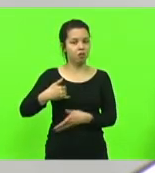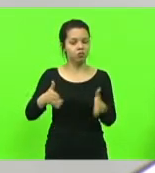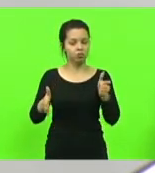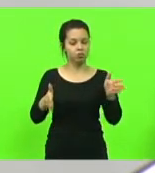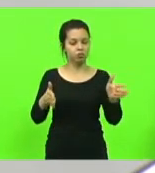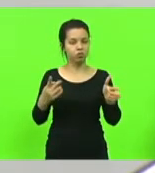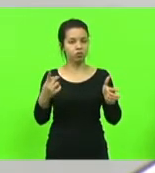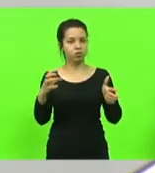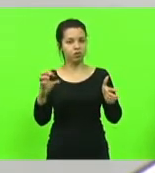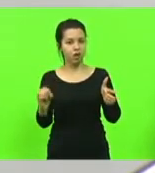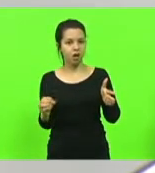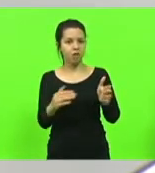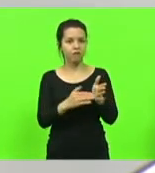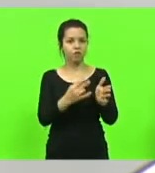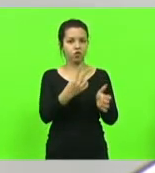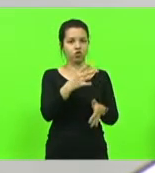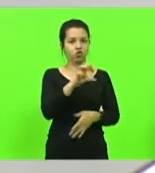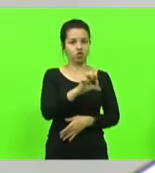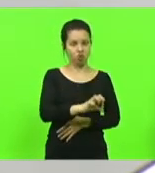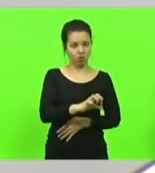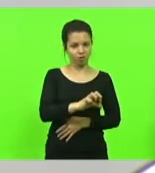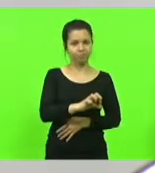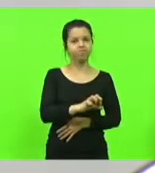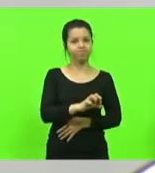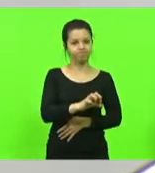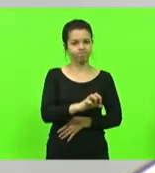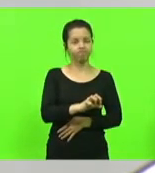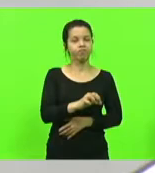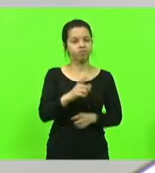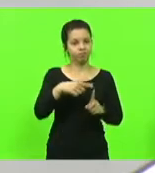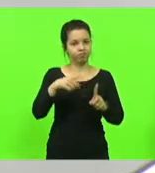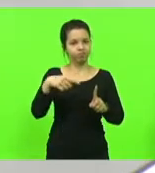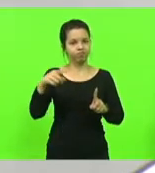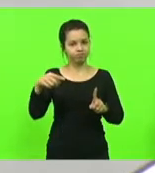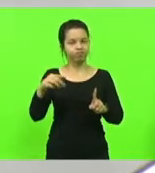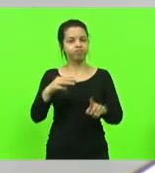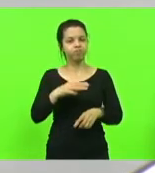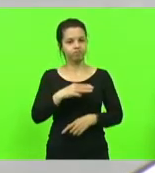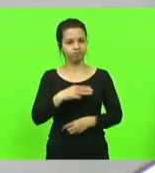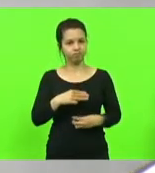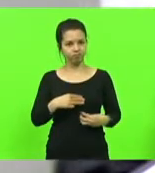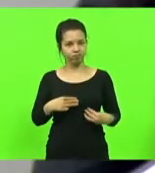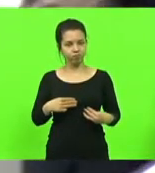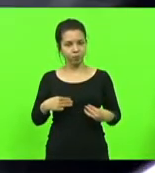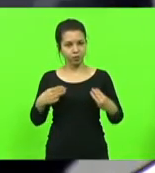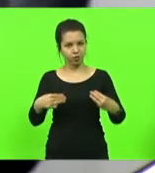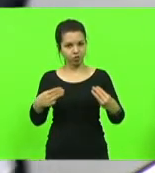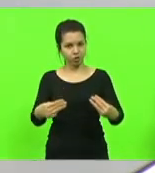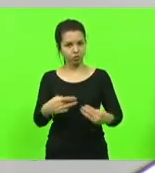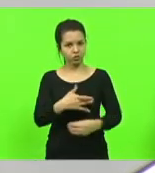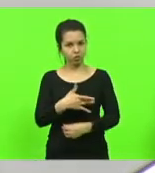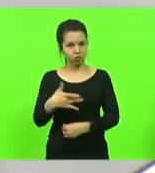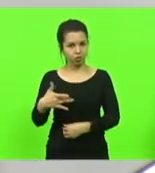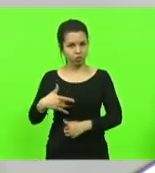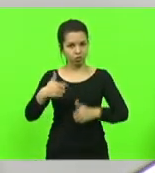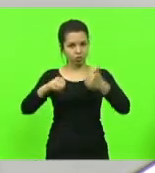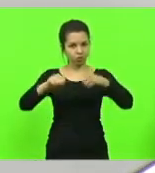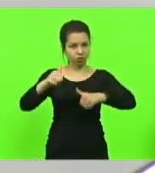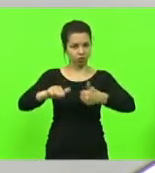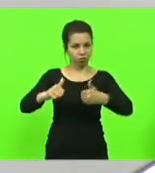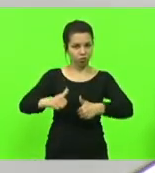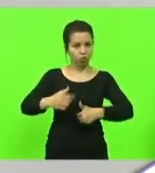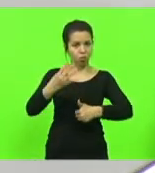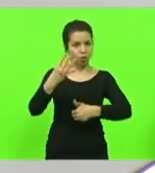10 e 29 anos. Os dados são do Ministério da Saúde, avaliados nos últimos 4 anos